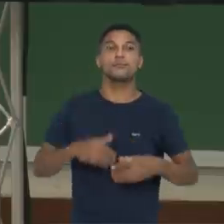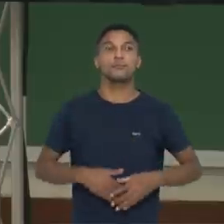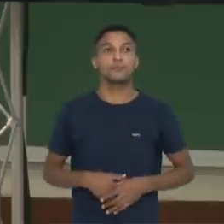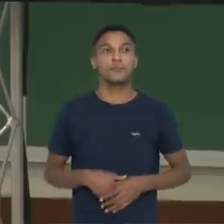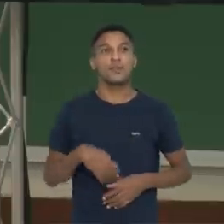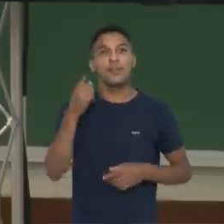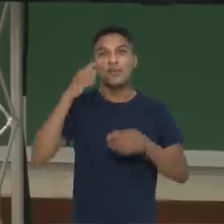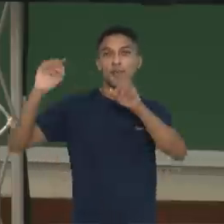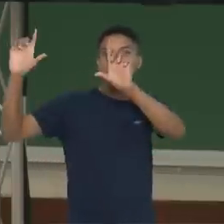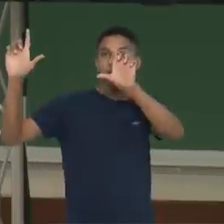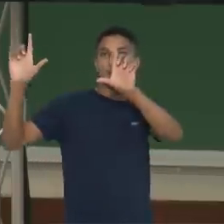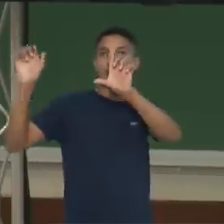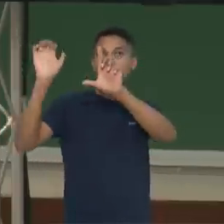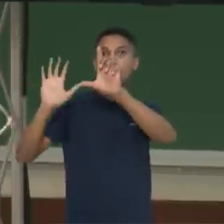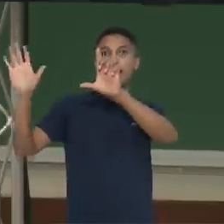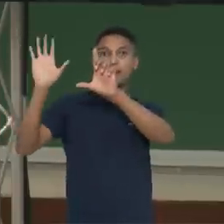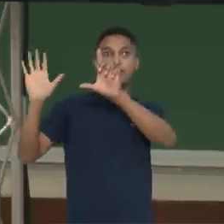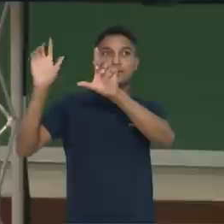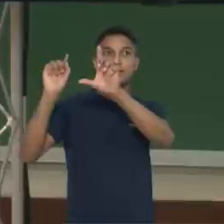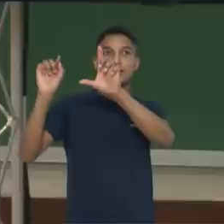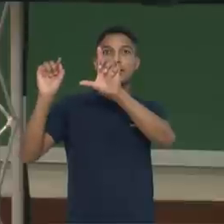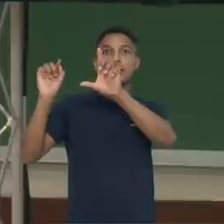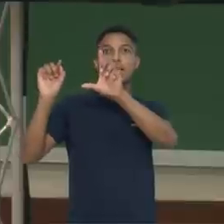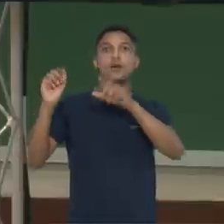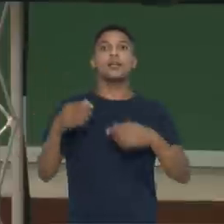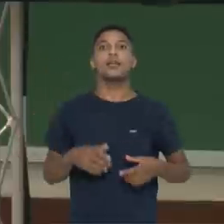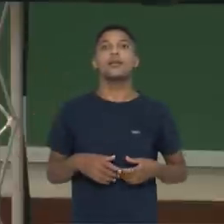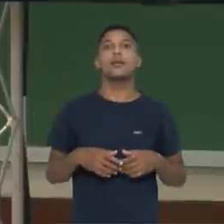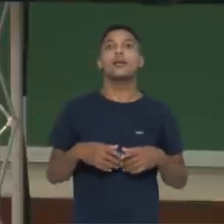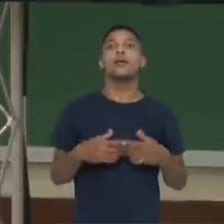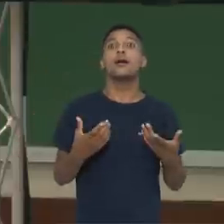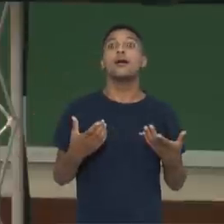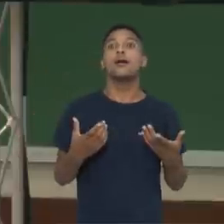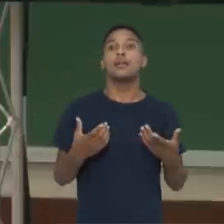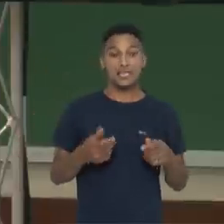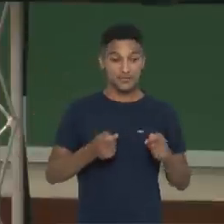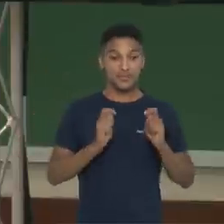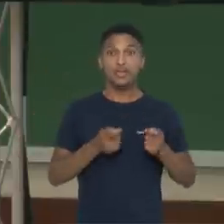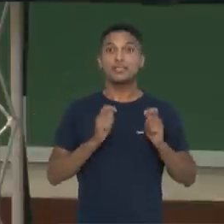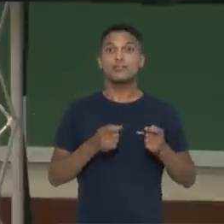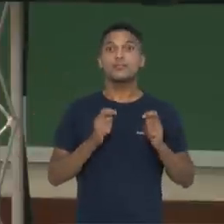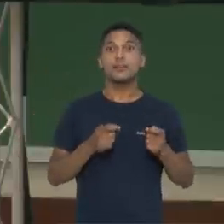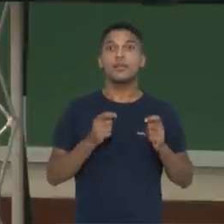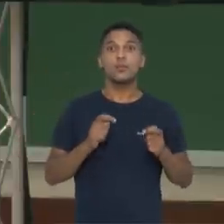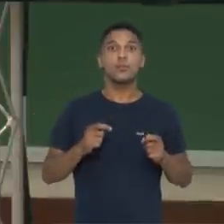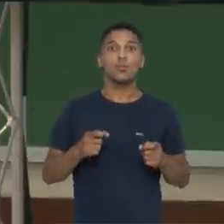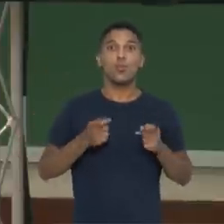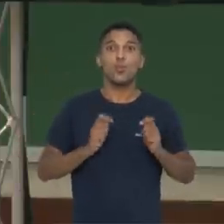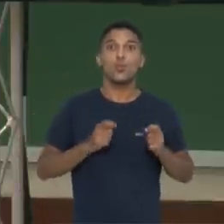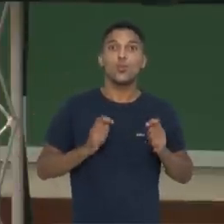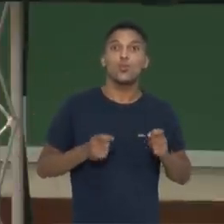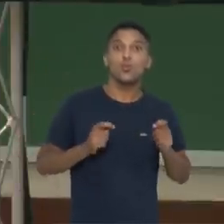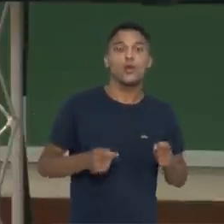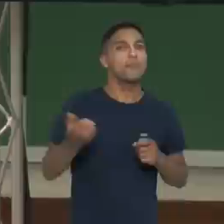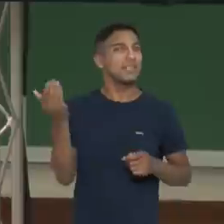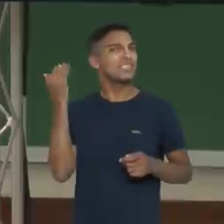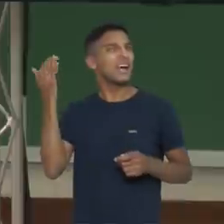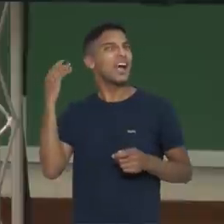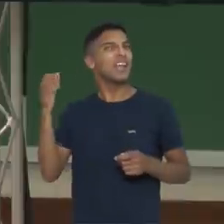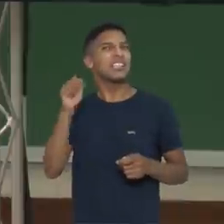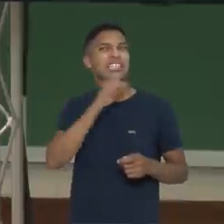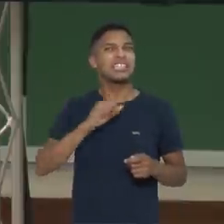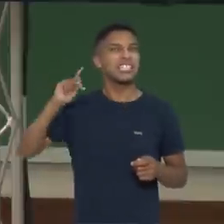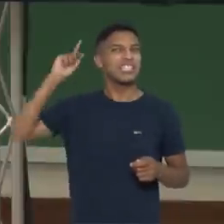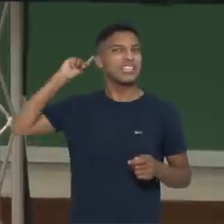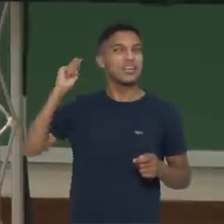viu na Comédia dell'arte que eles viajavam em carroças, né? Era o meio de transporte da época. Então, eles viajavam em carroças que eram